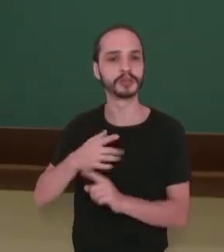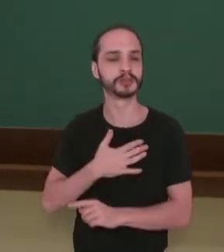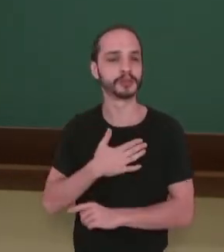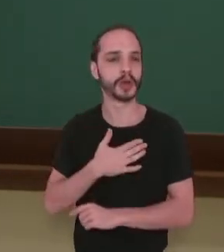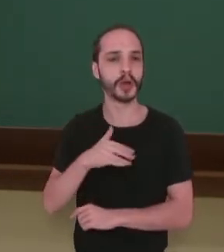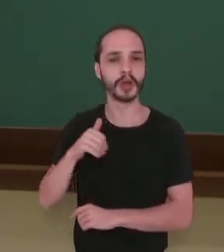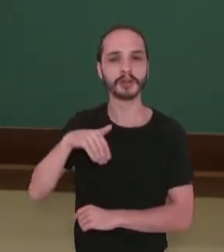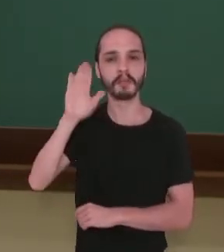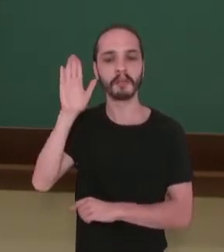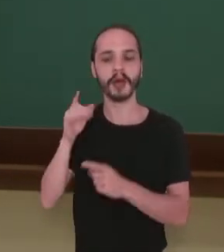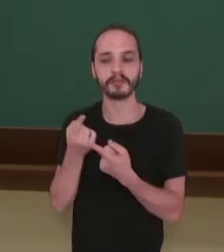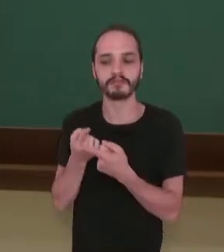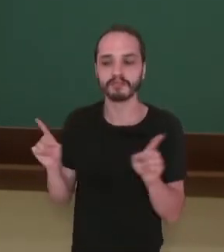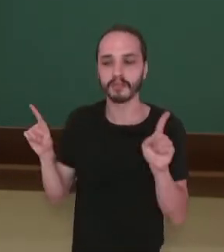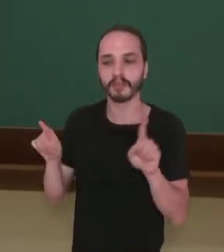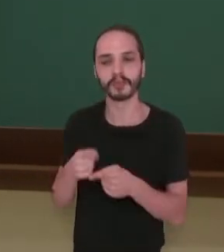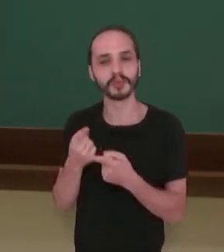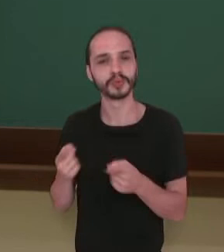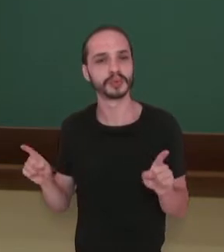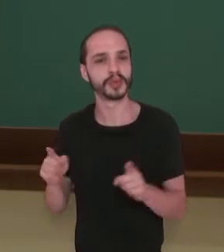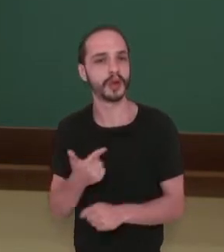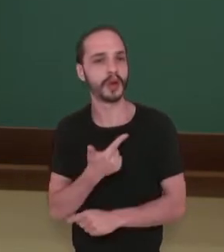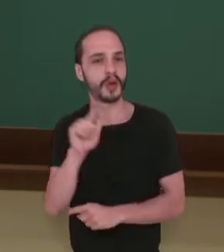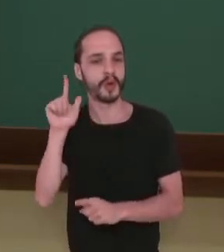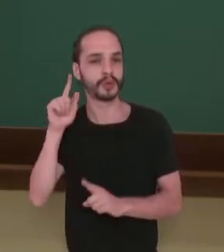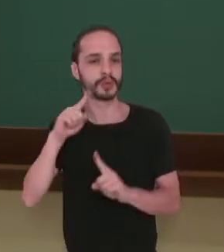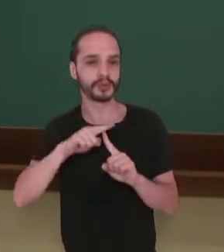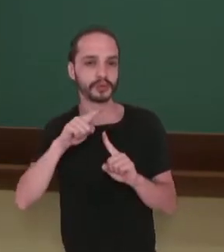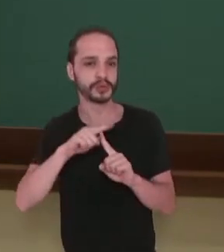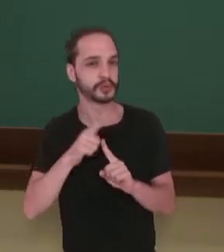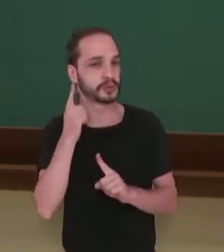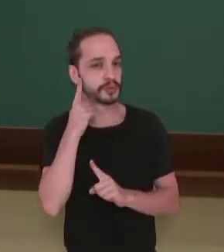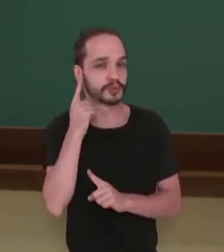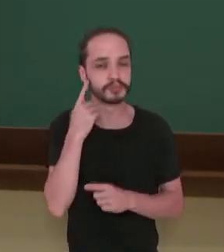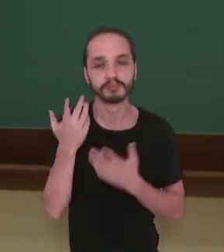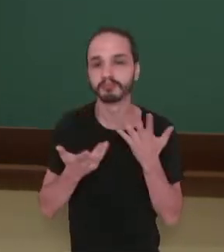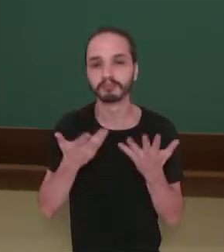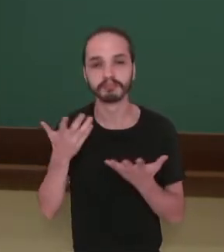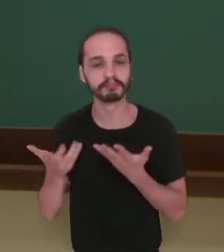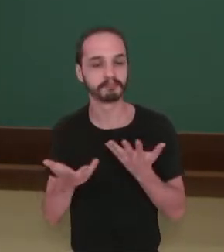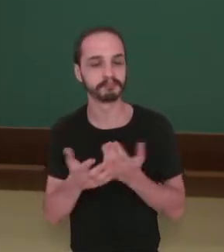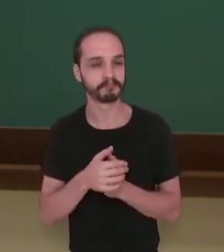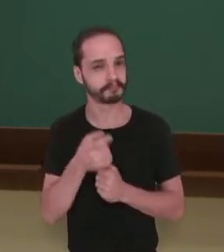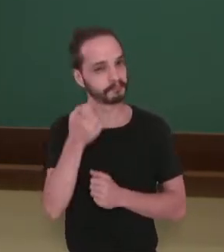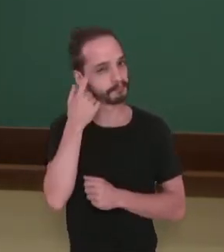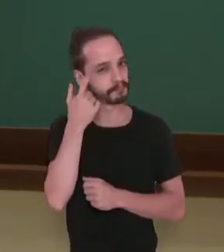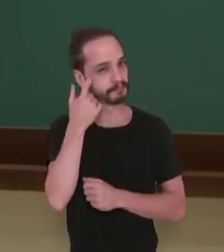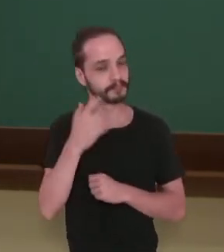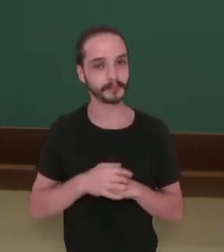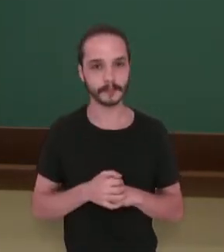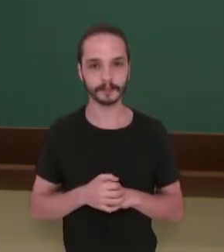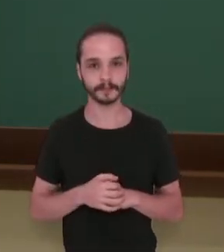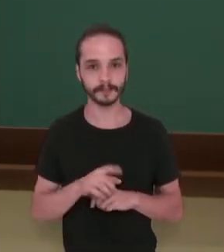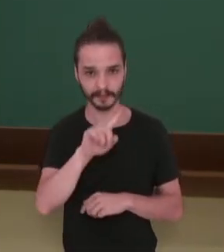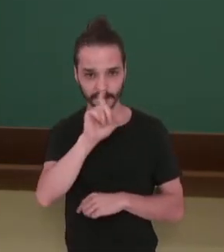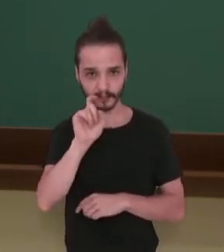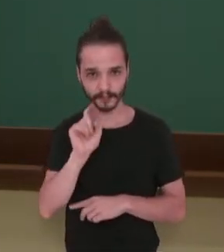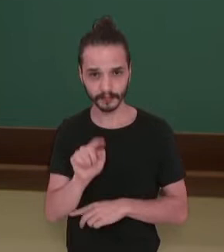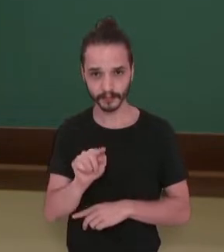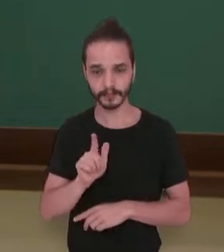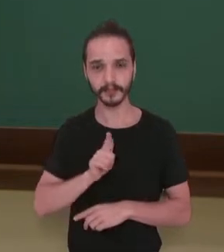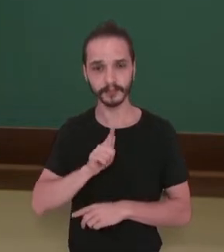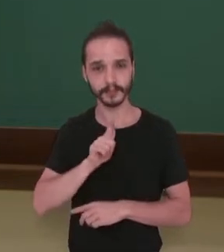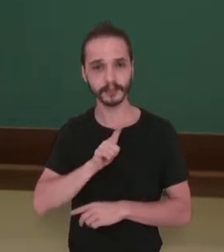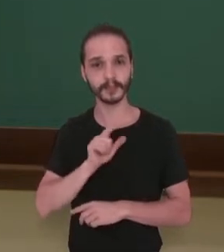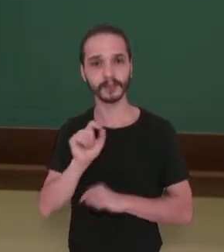outro estilo musical? Você gosta de ouvir outras músicas? Então vamos pensar, será que isso reflete